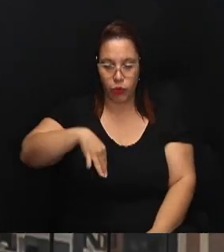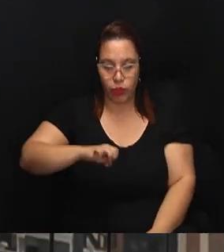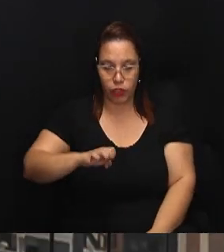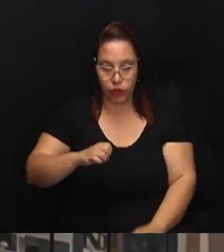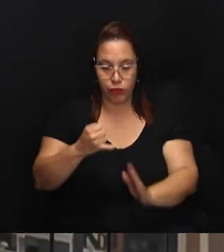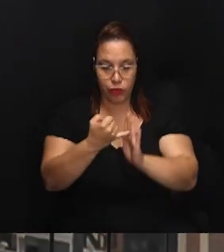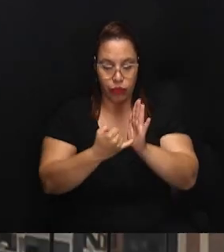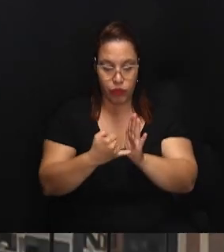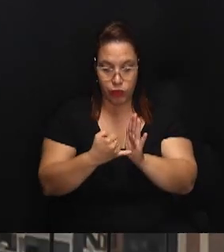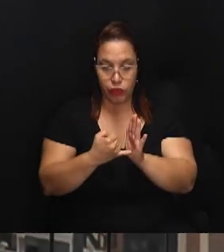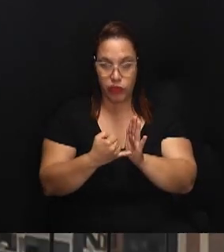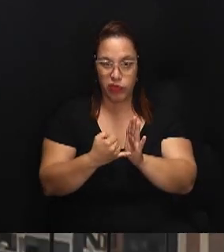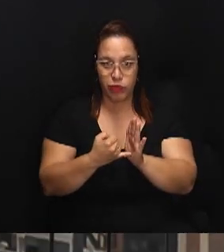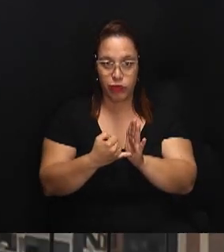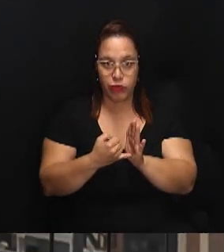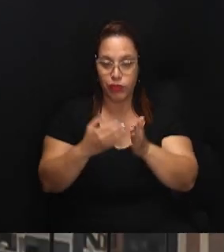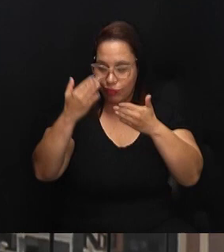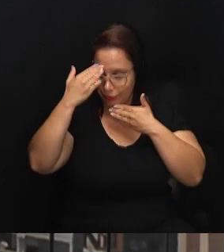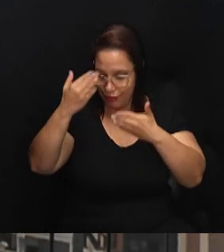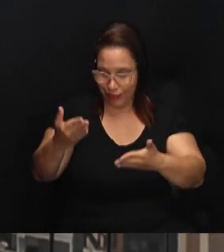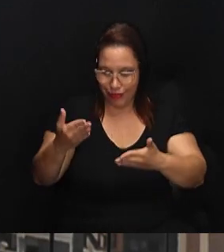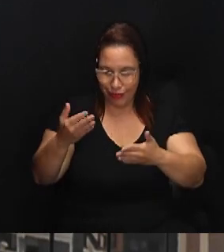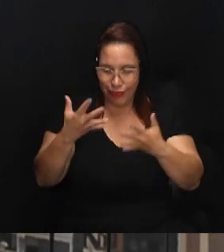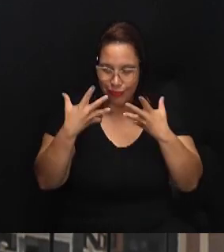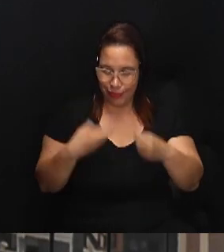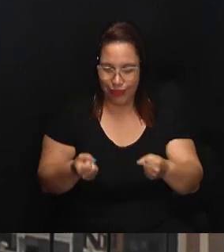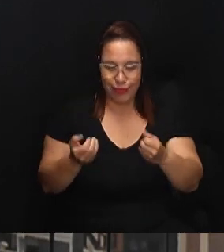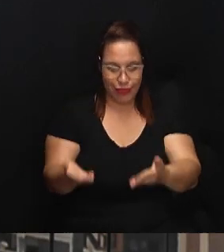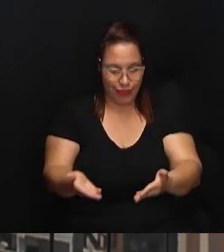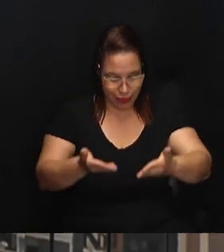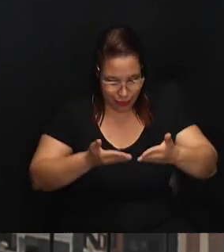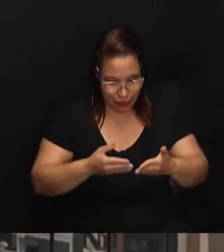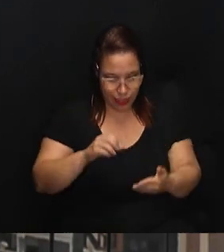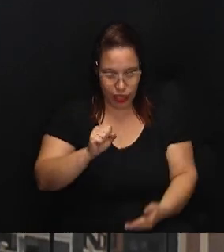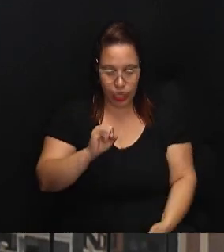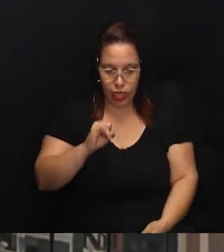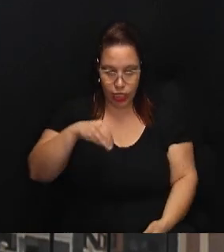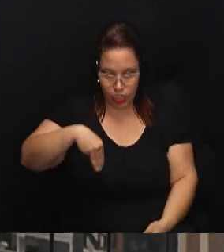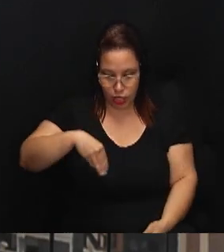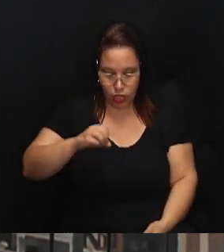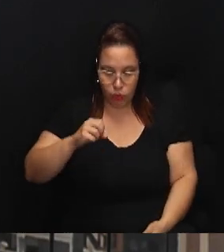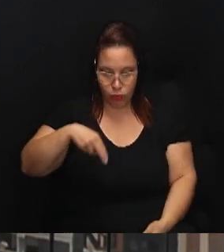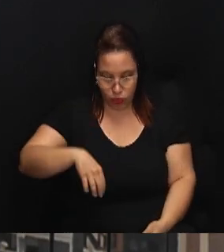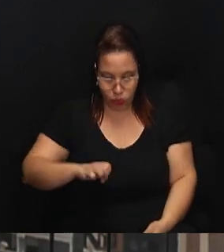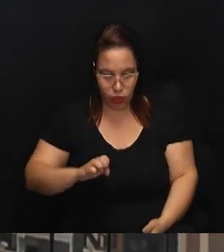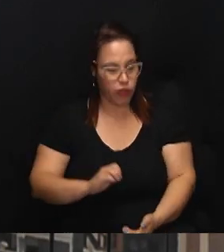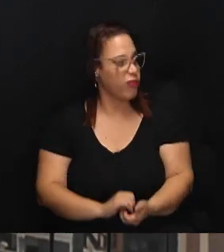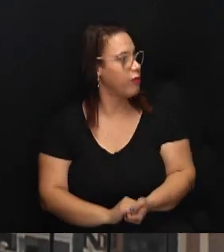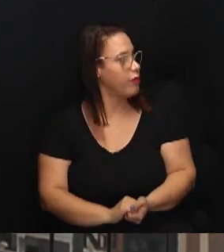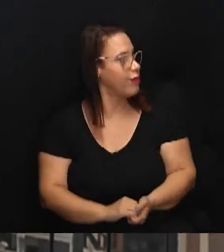que é pesquisadora do Instituto Biológico. Muito obrigada por aceitar o nosso convite, Simone.